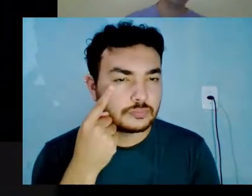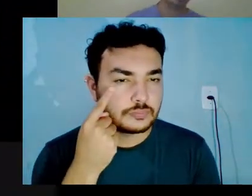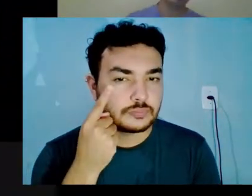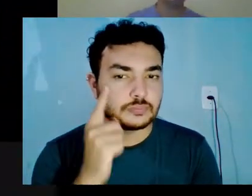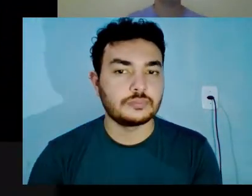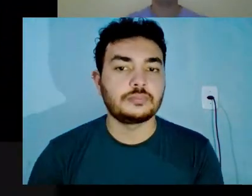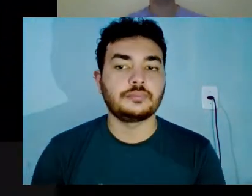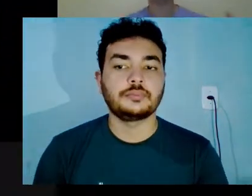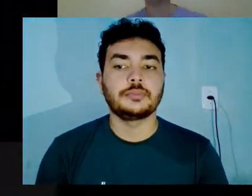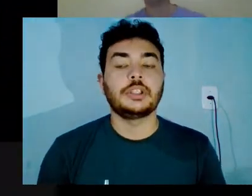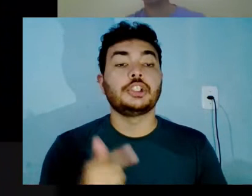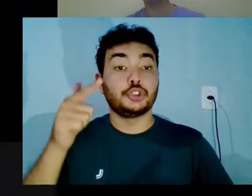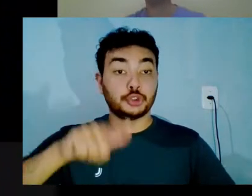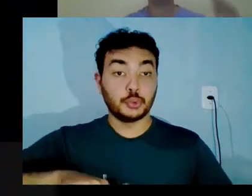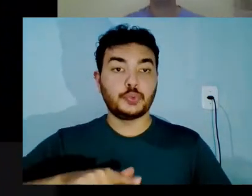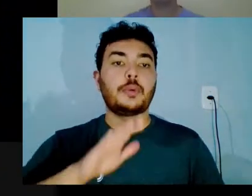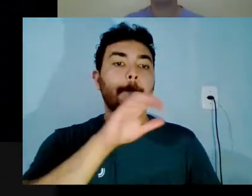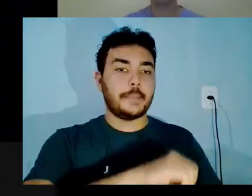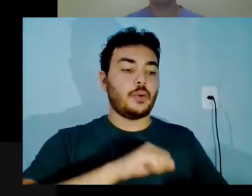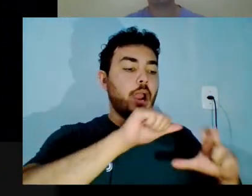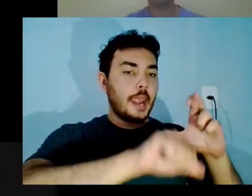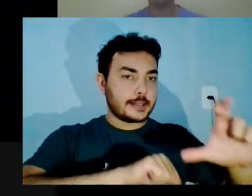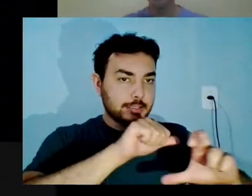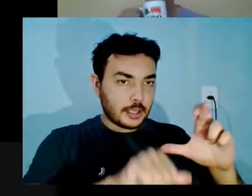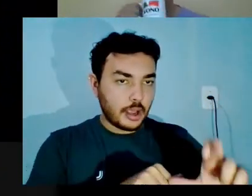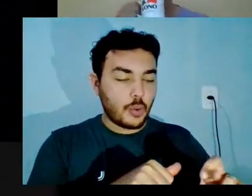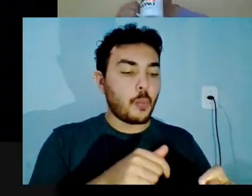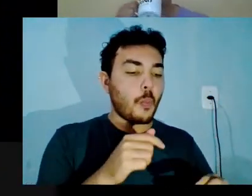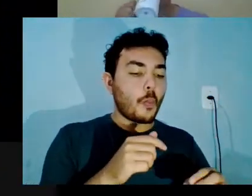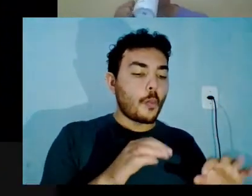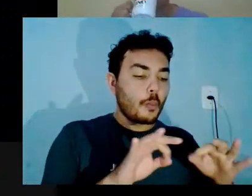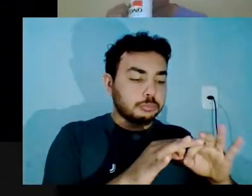valores reais, né? Que são os mesmos que se tinha anteriormente,